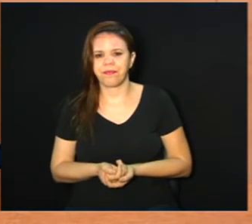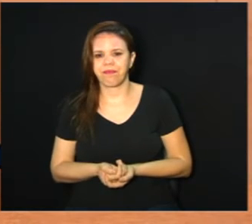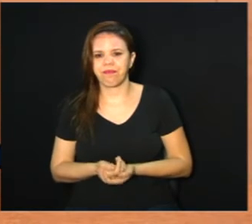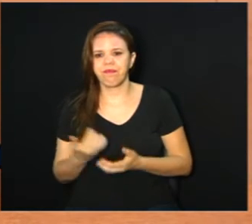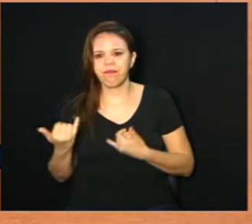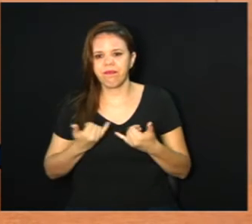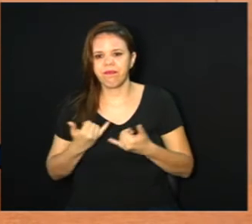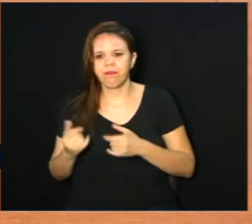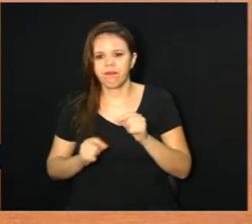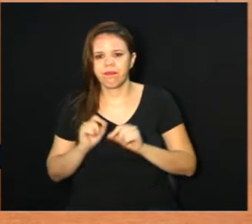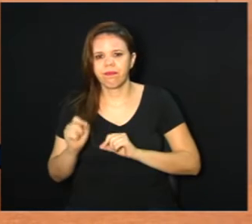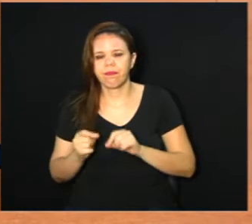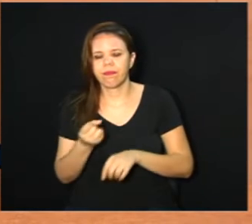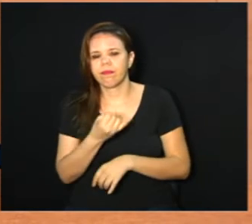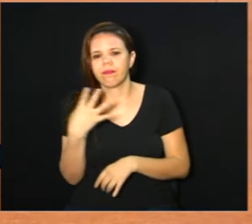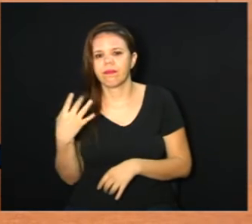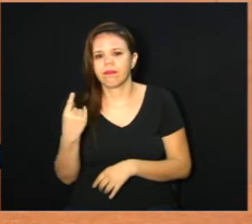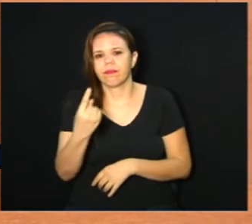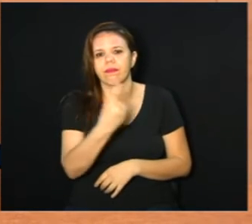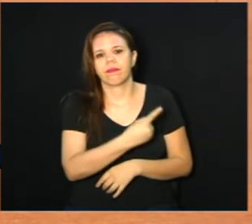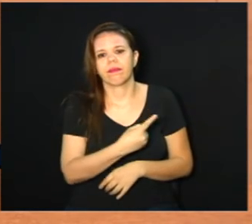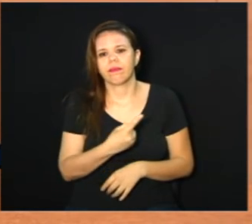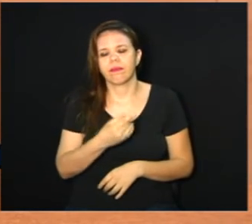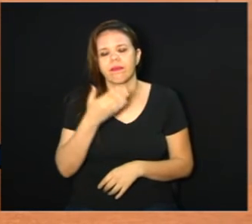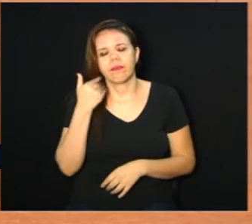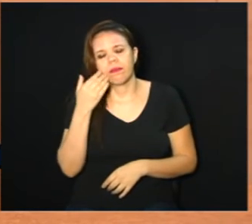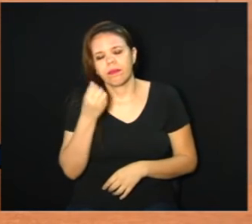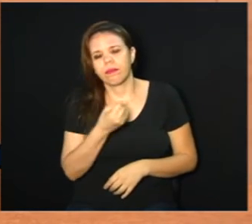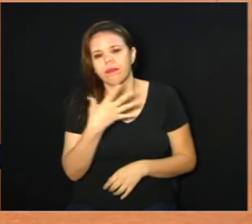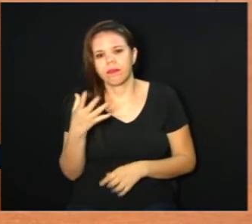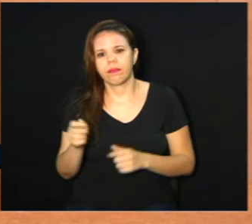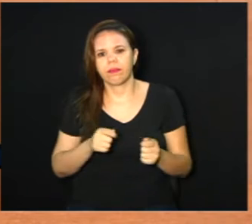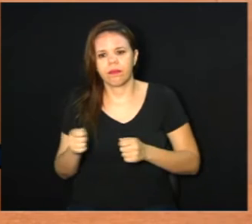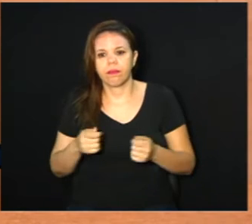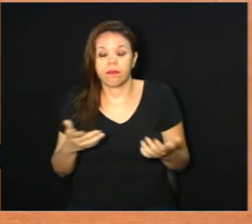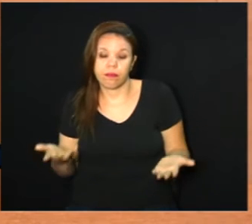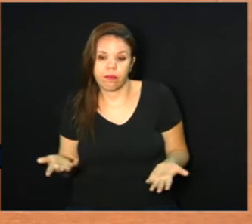informação de quanto cada um consome, como consome, né?